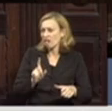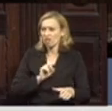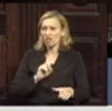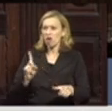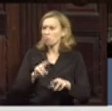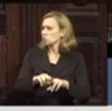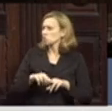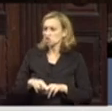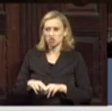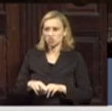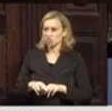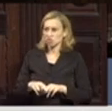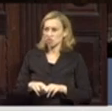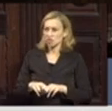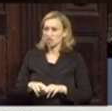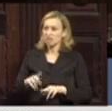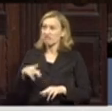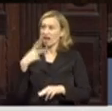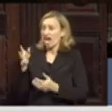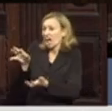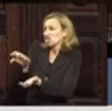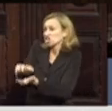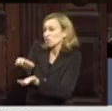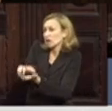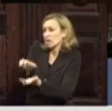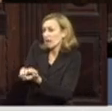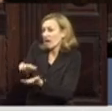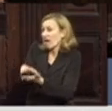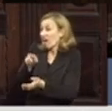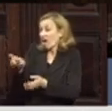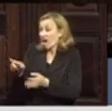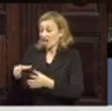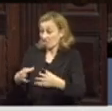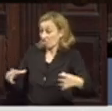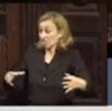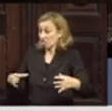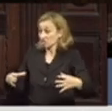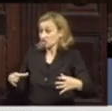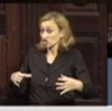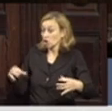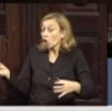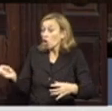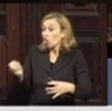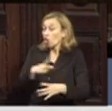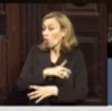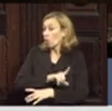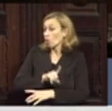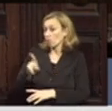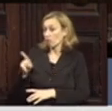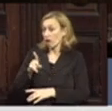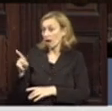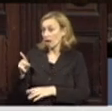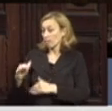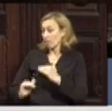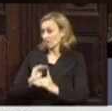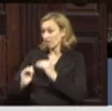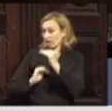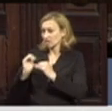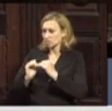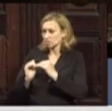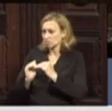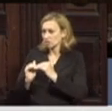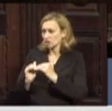tão bem aquela região. Essa disputa entre o tráfico e a milícia, seja na Covanca, no